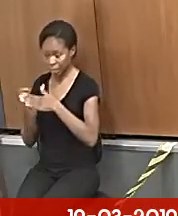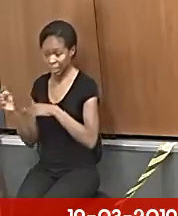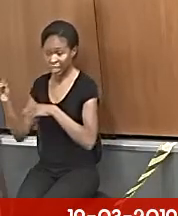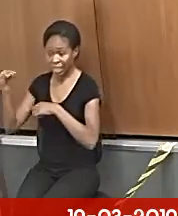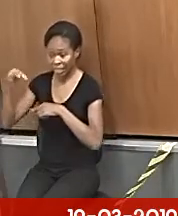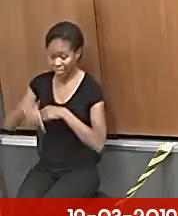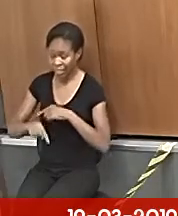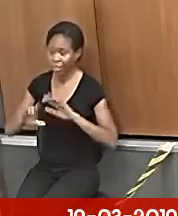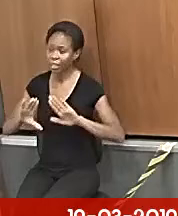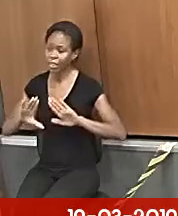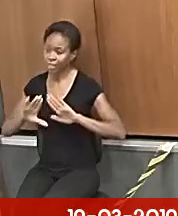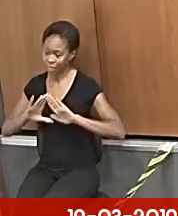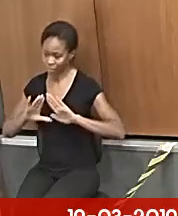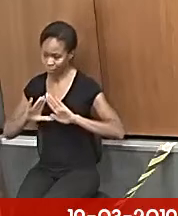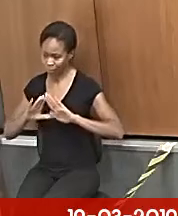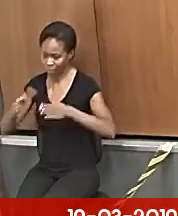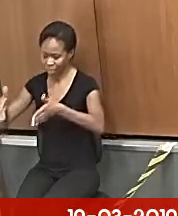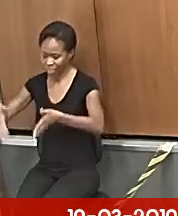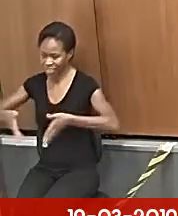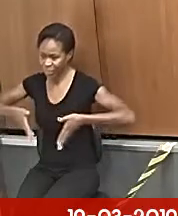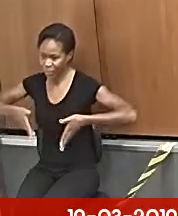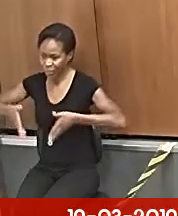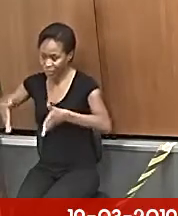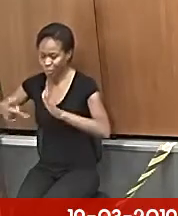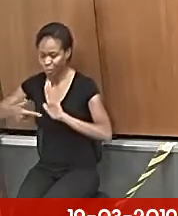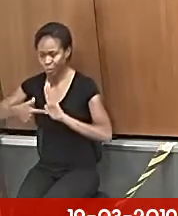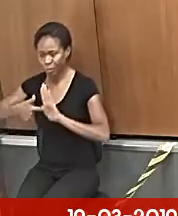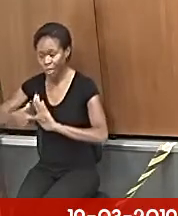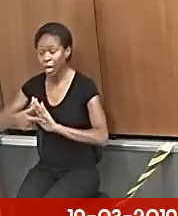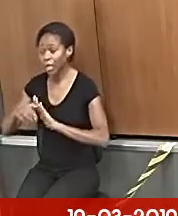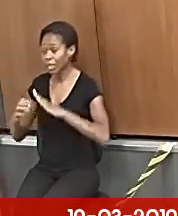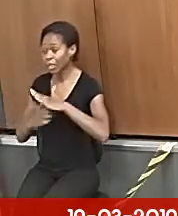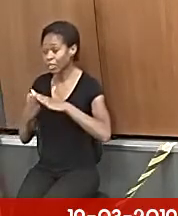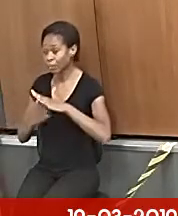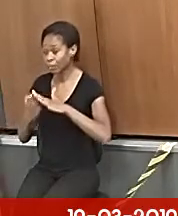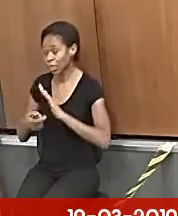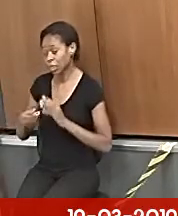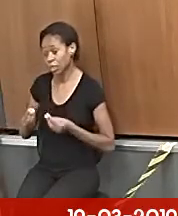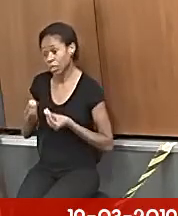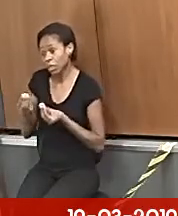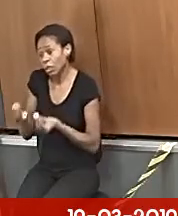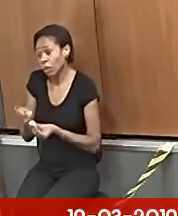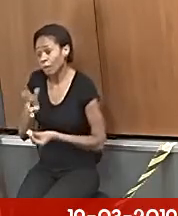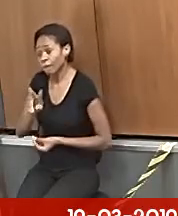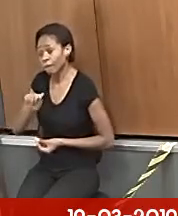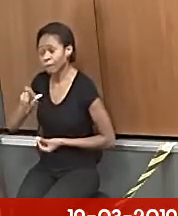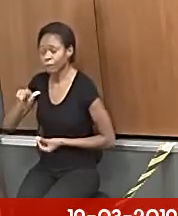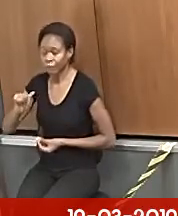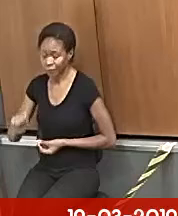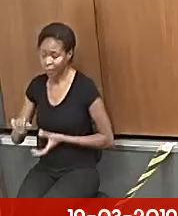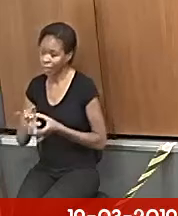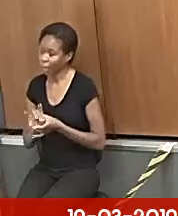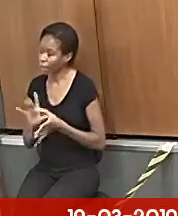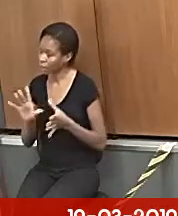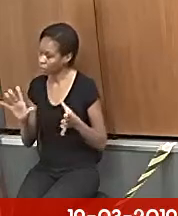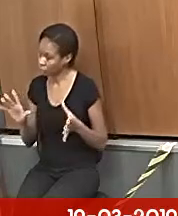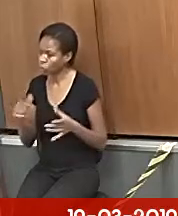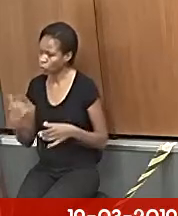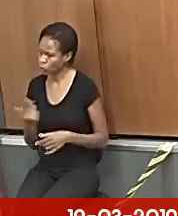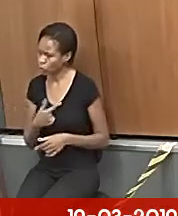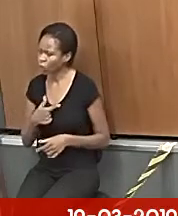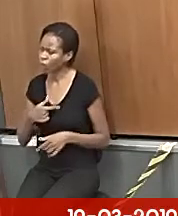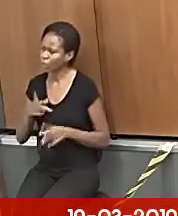ministério do trabalho vem e as empresas oferecem vagas ali e nós estamos a cada anos aprimorando a participar melhor